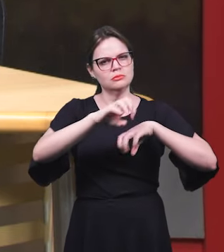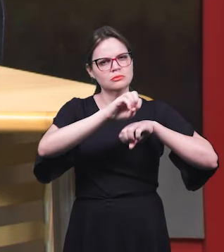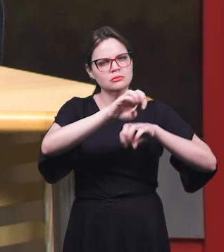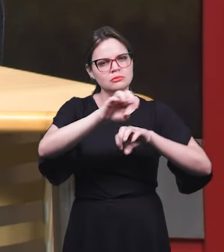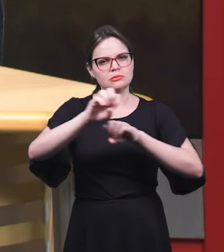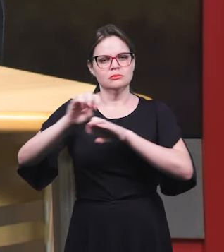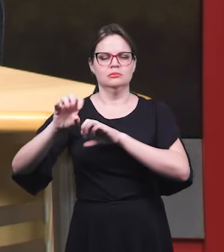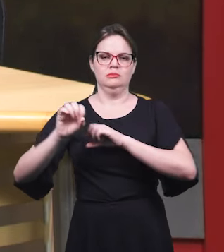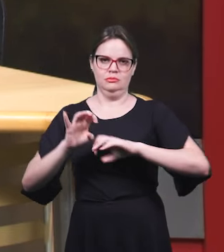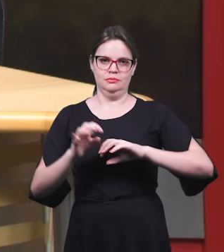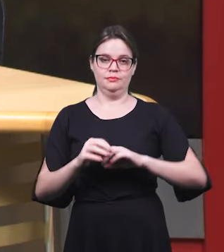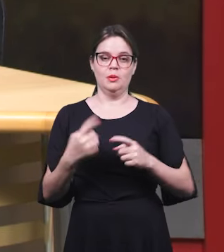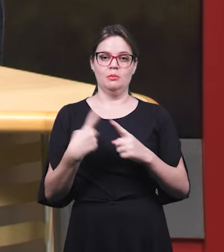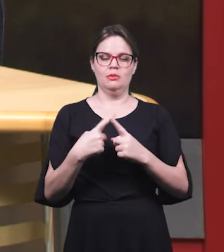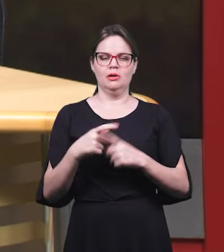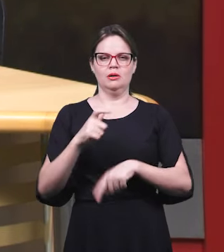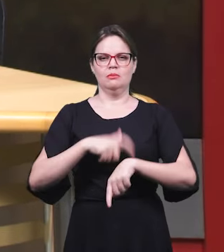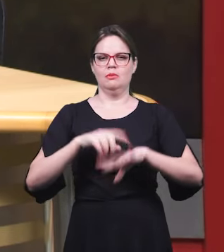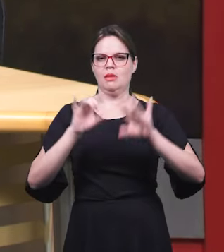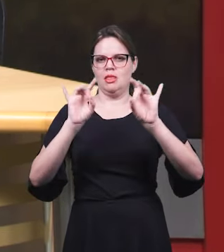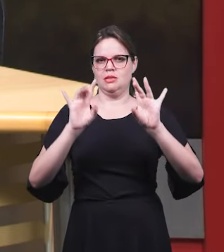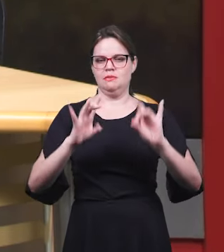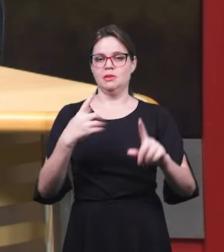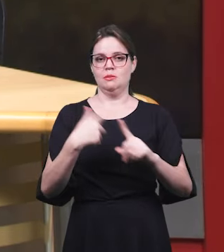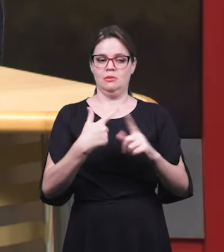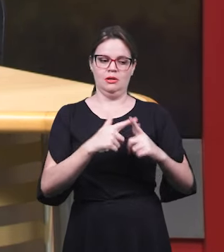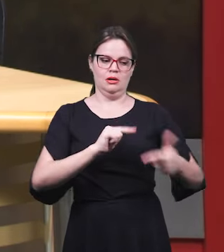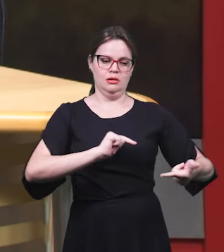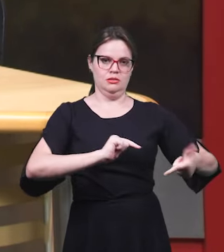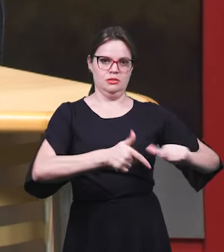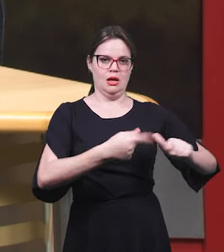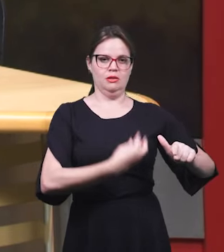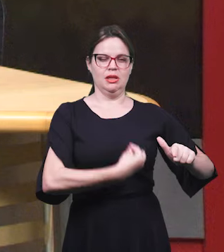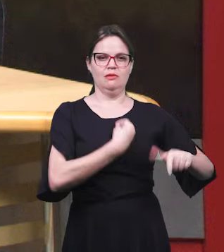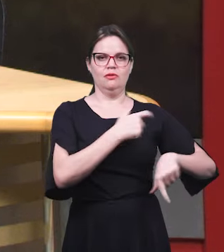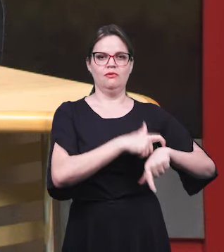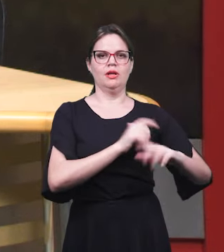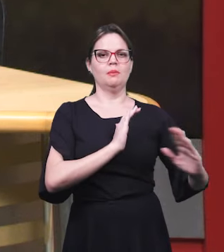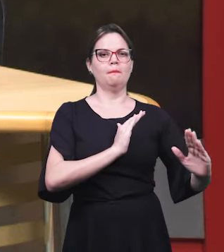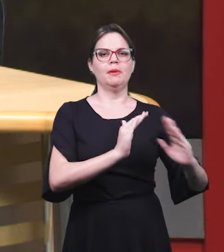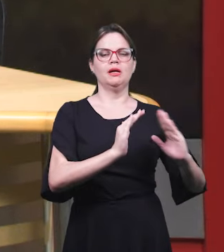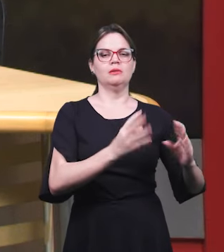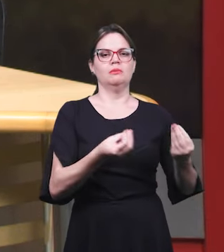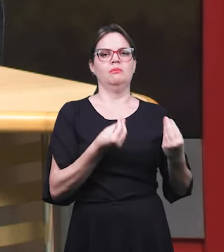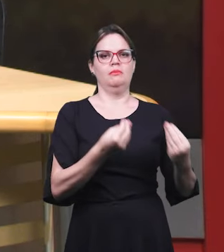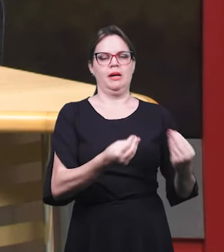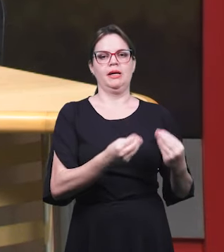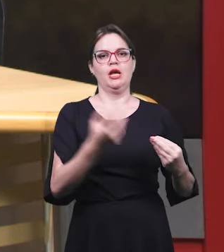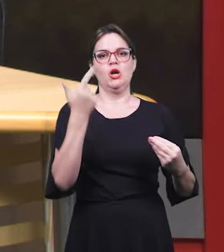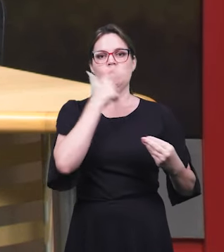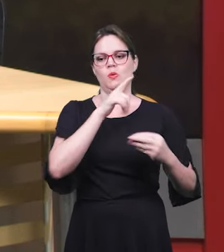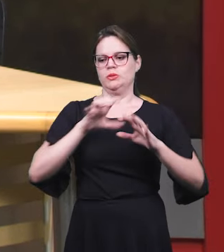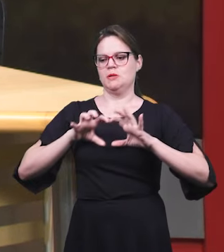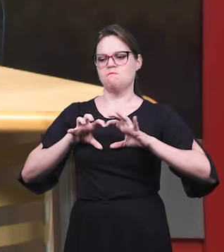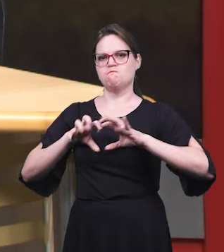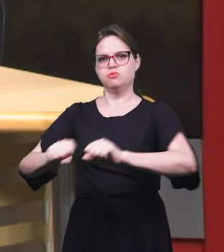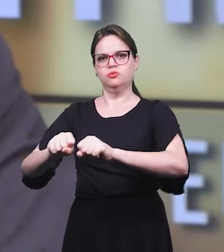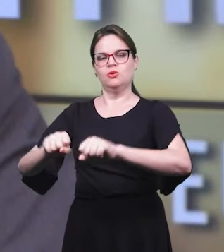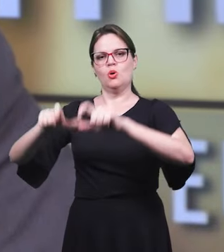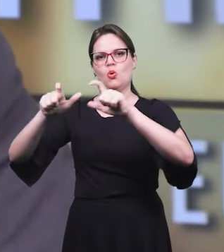Era um momento especial que Israel estava vivendo, que era o momento de conquista da